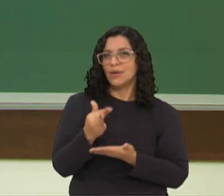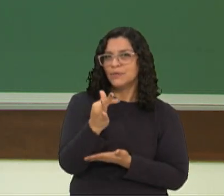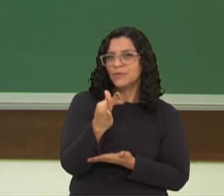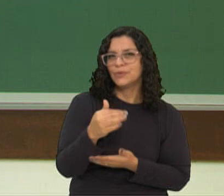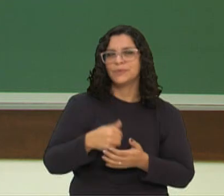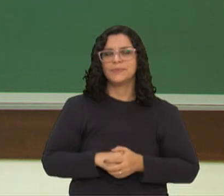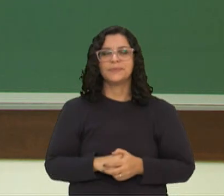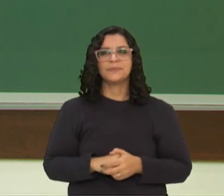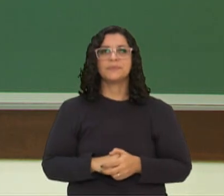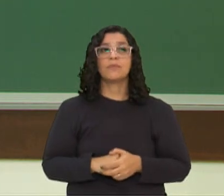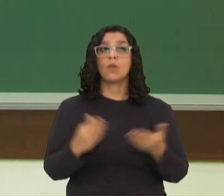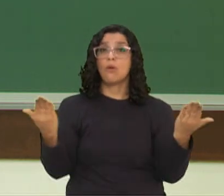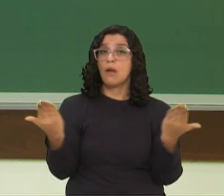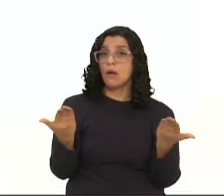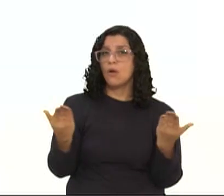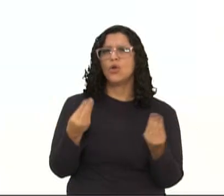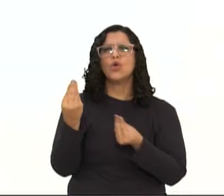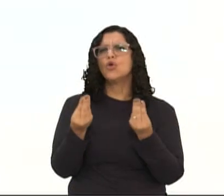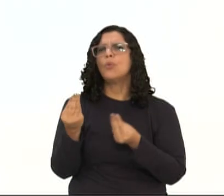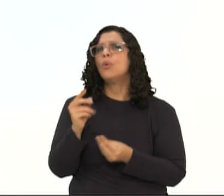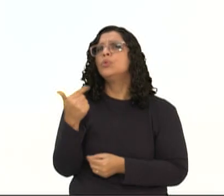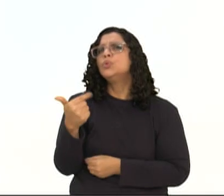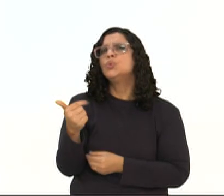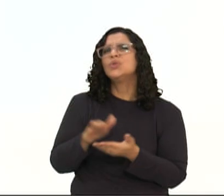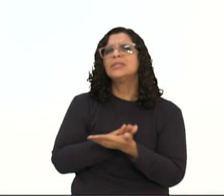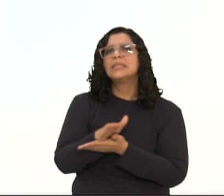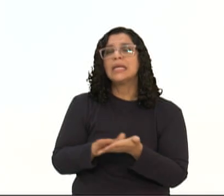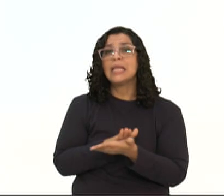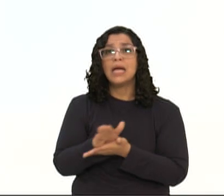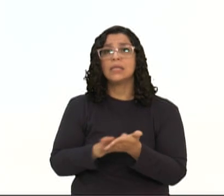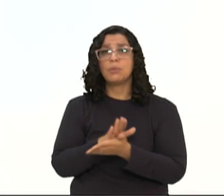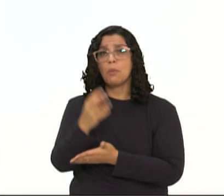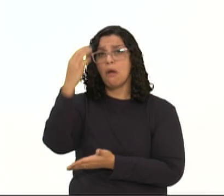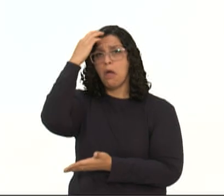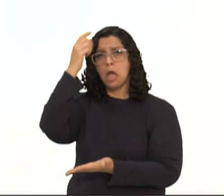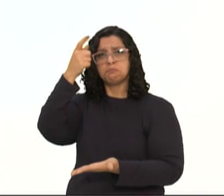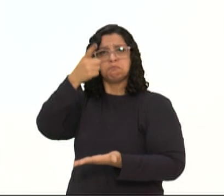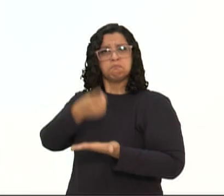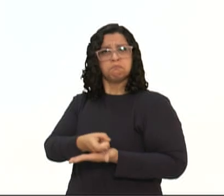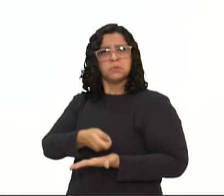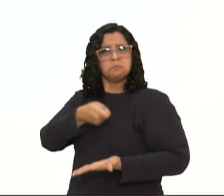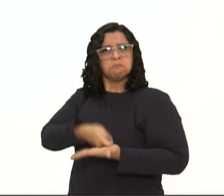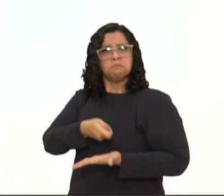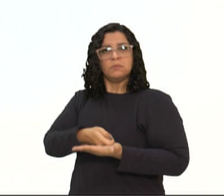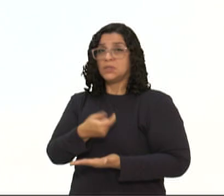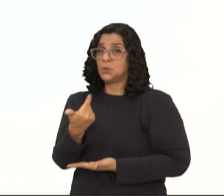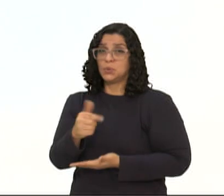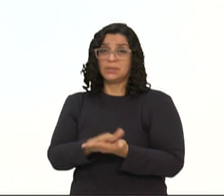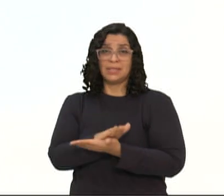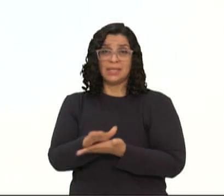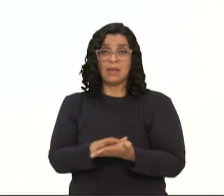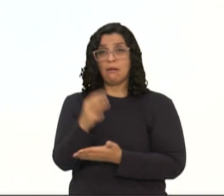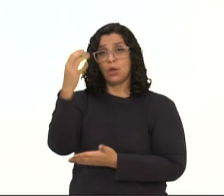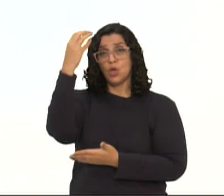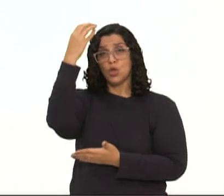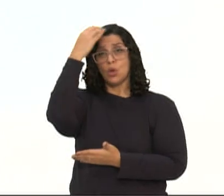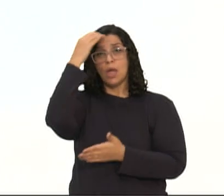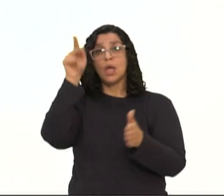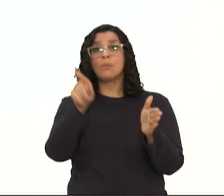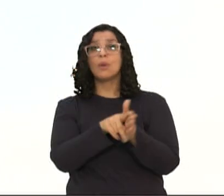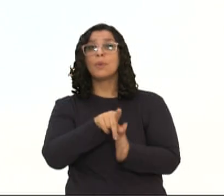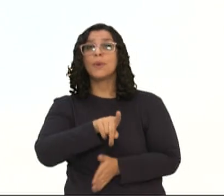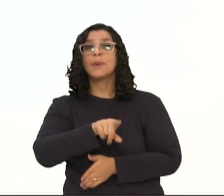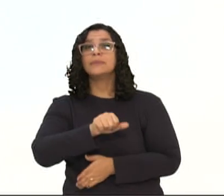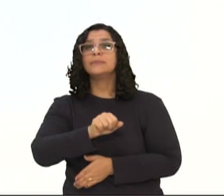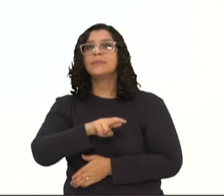aqui para frente. Então, como não havia na Inglaterra despotismo, não havia uma monarquia absolutista, havia uma monarquia